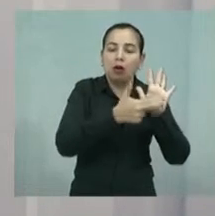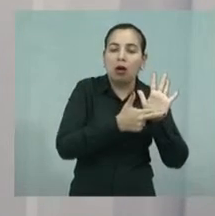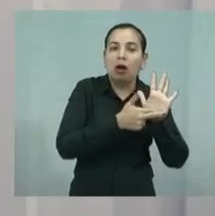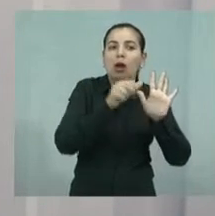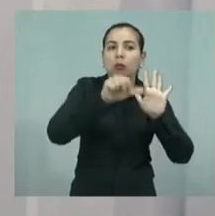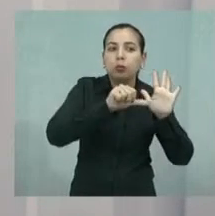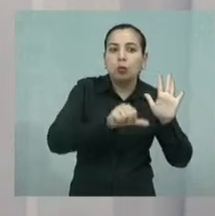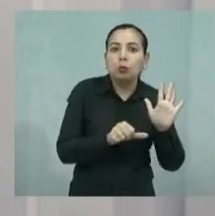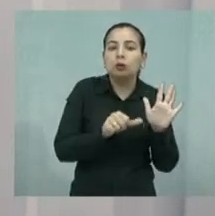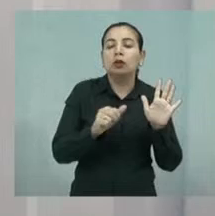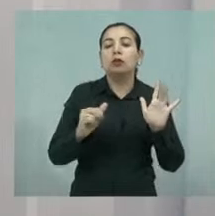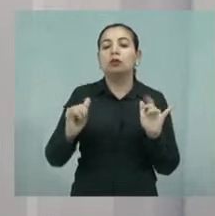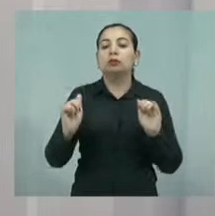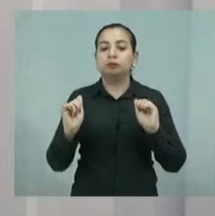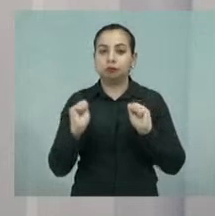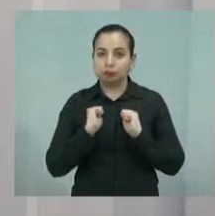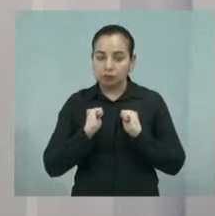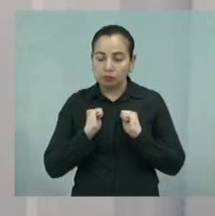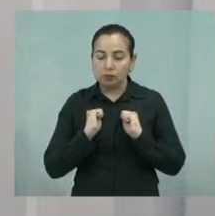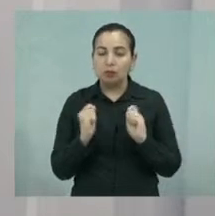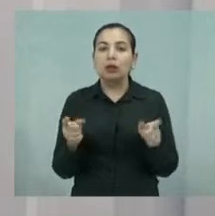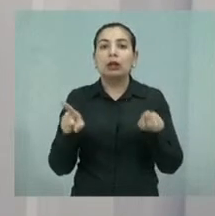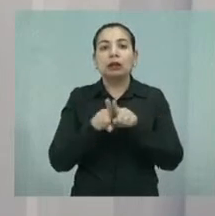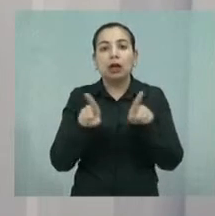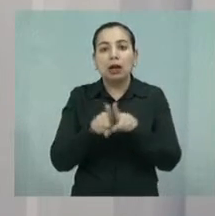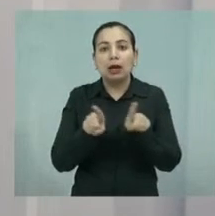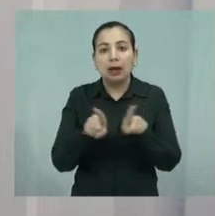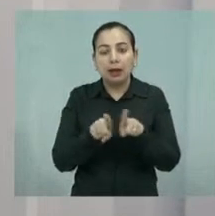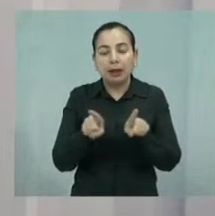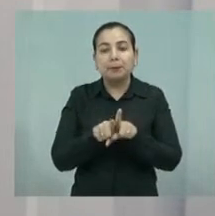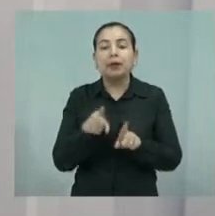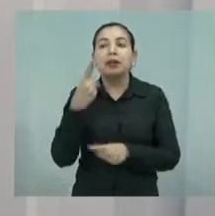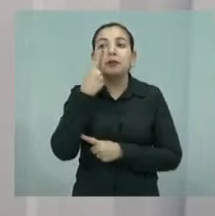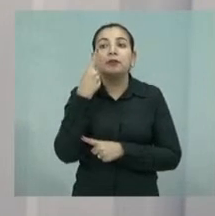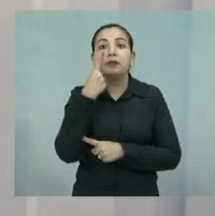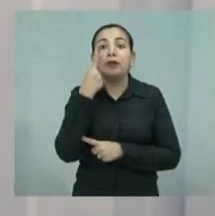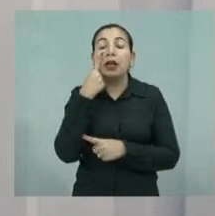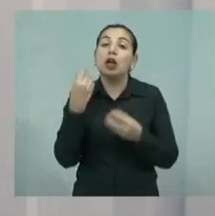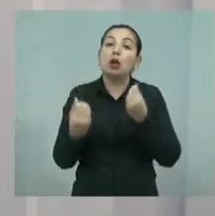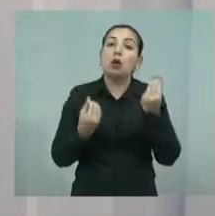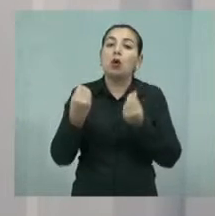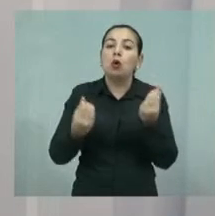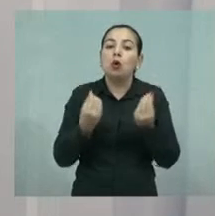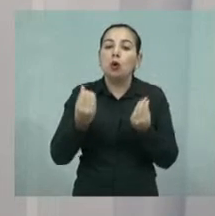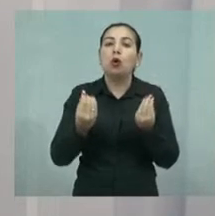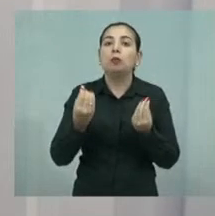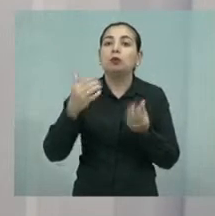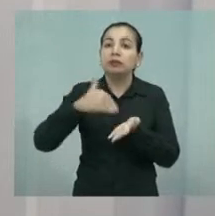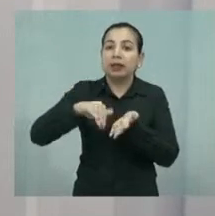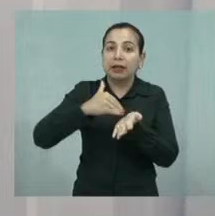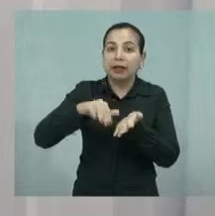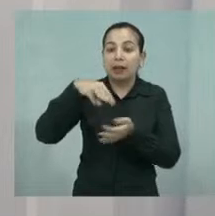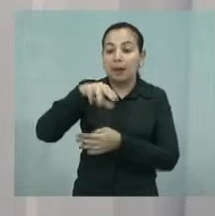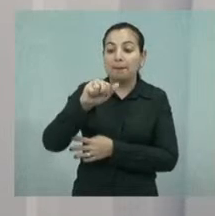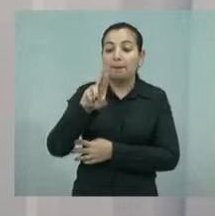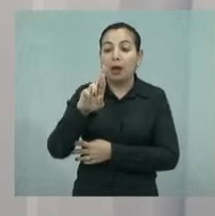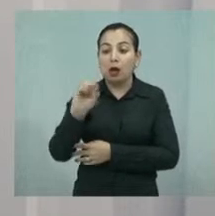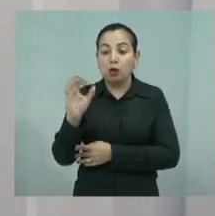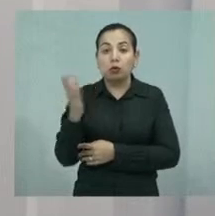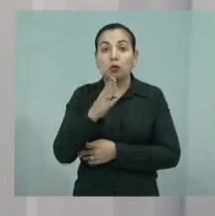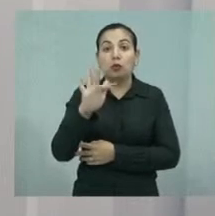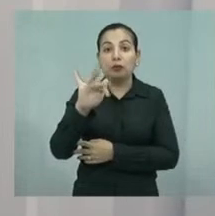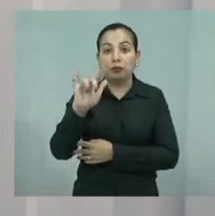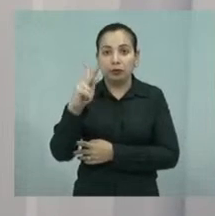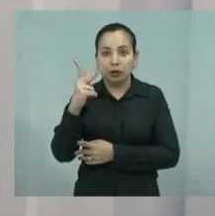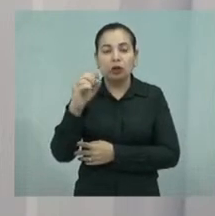um dos maiores entendedores atuais do assunto, não diria só nacionalmente, que é o secretário Mauro Filho, estará lá